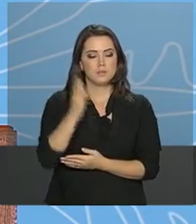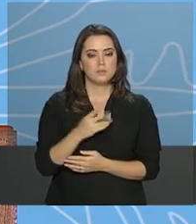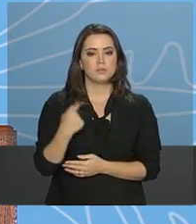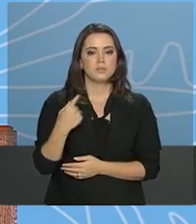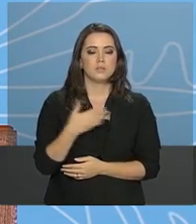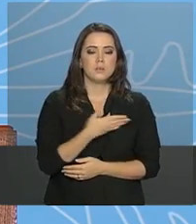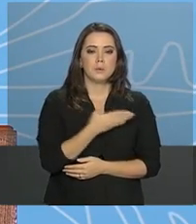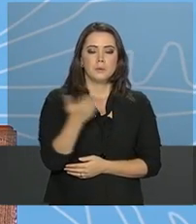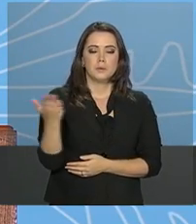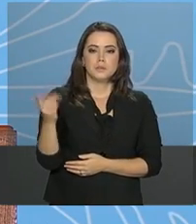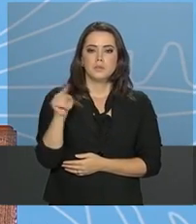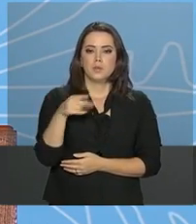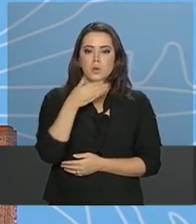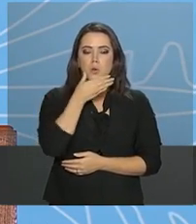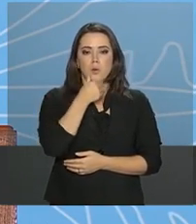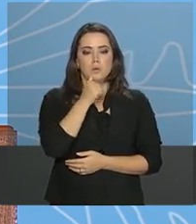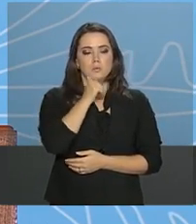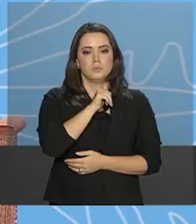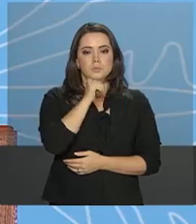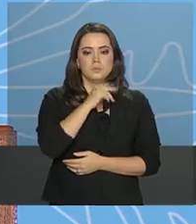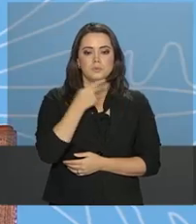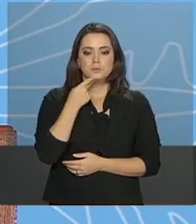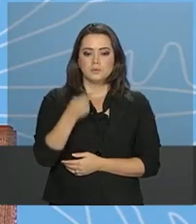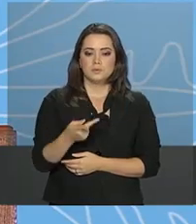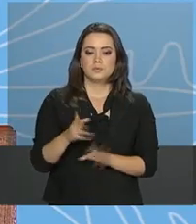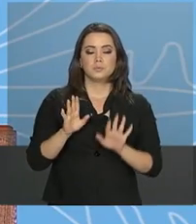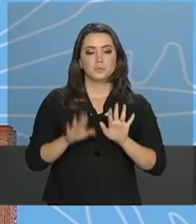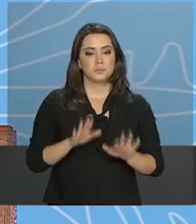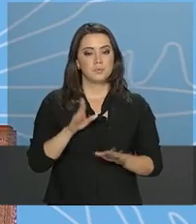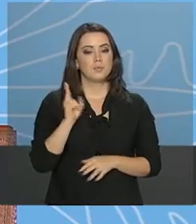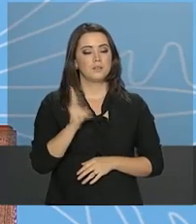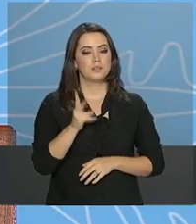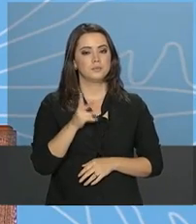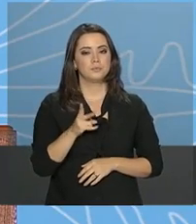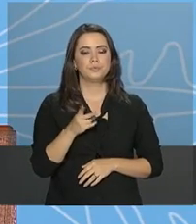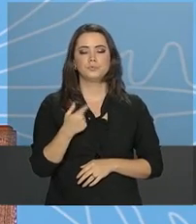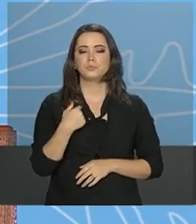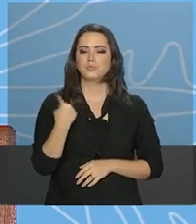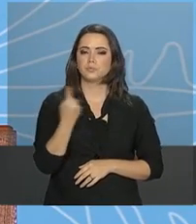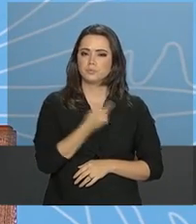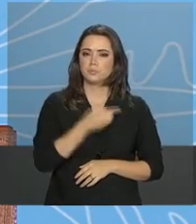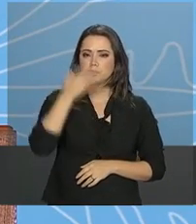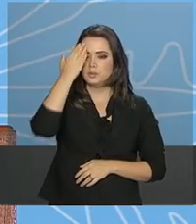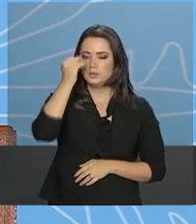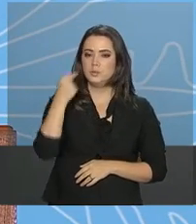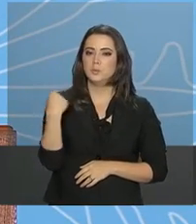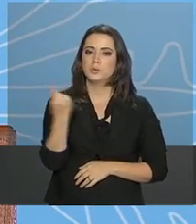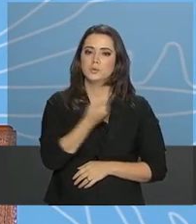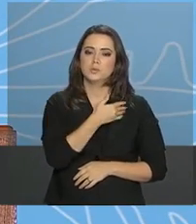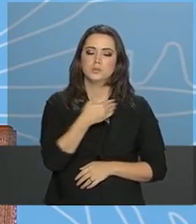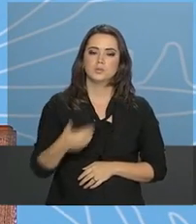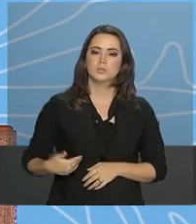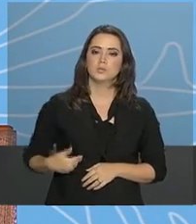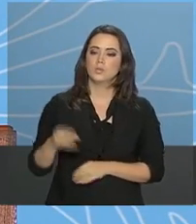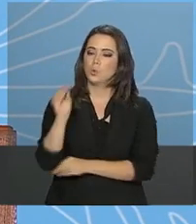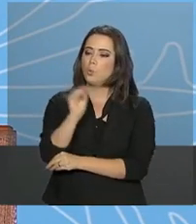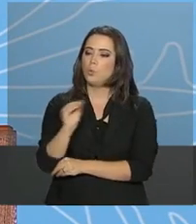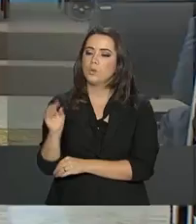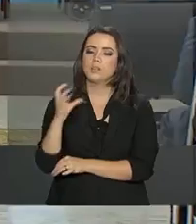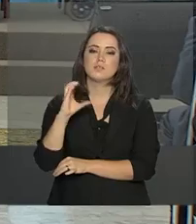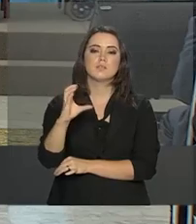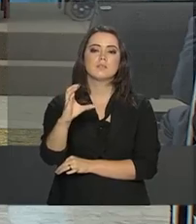meus senhores e minhas senhoras, eu folgo muito, viu, Kassab, em saber que o nosso é um governo que valoriza a